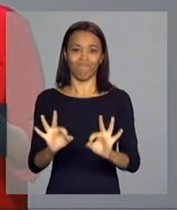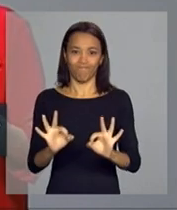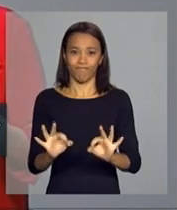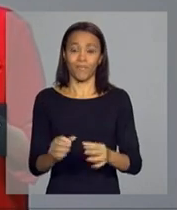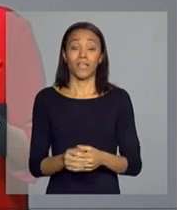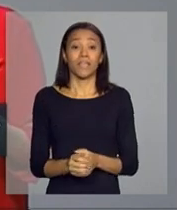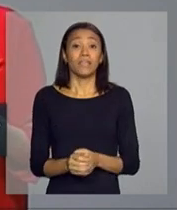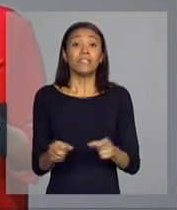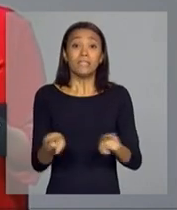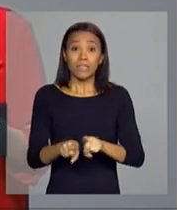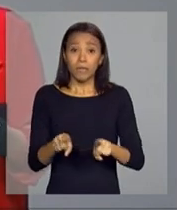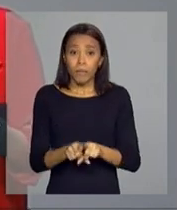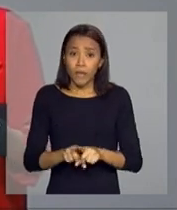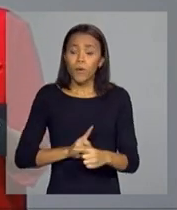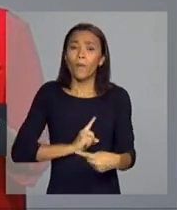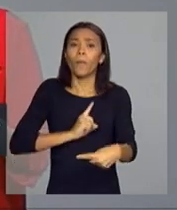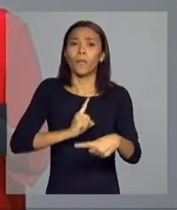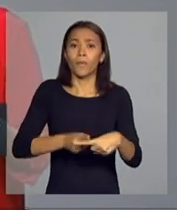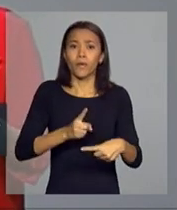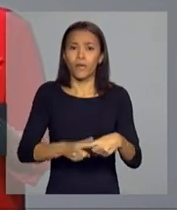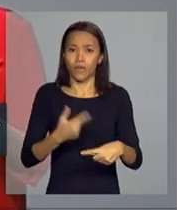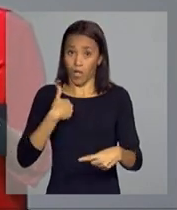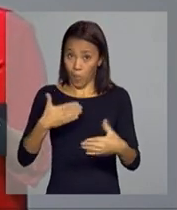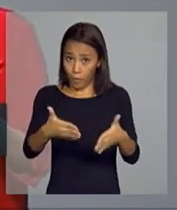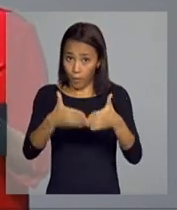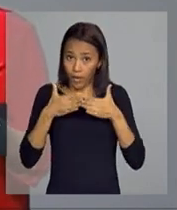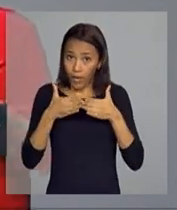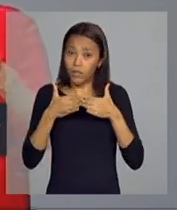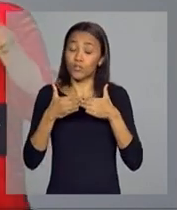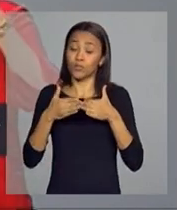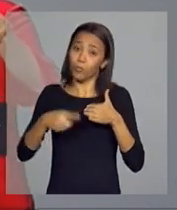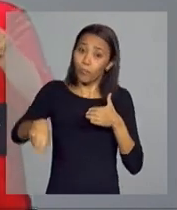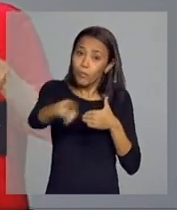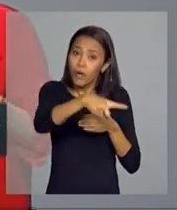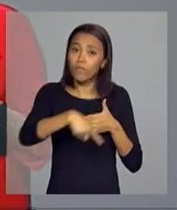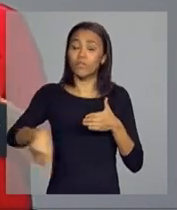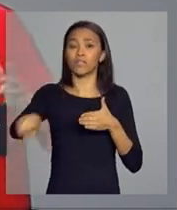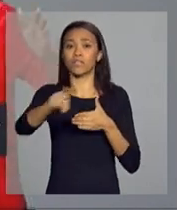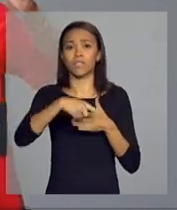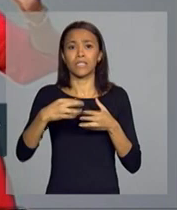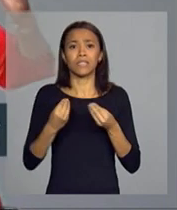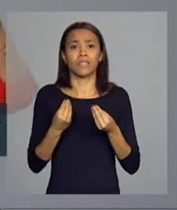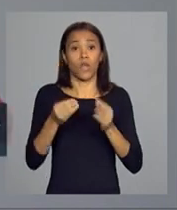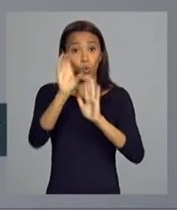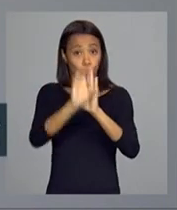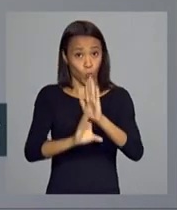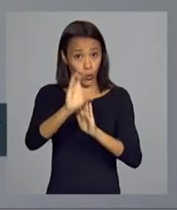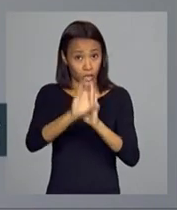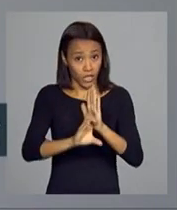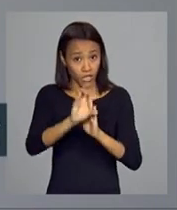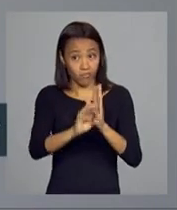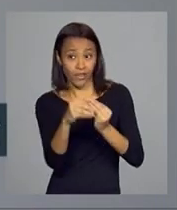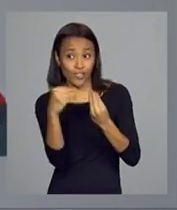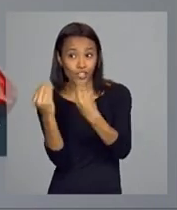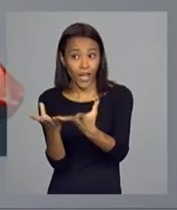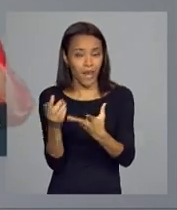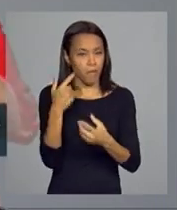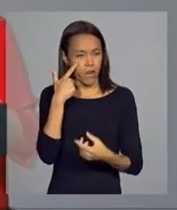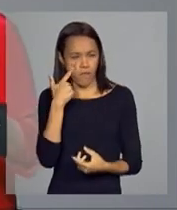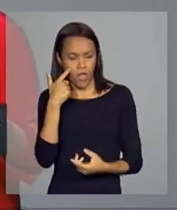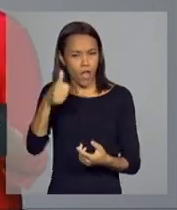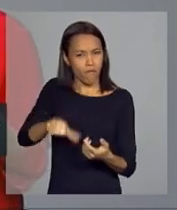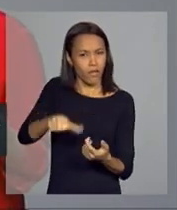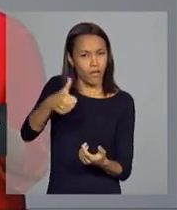Daí porque eu peço também para vocês deixarem seus currículos, irem olhar,